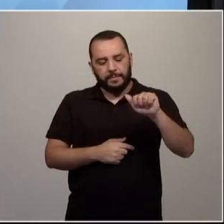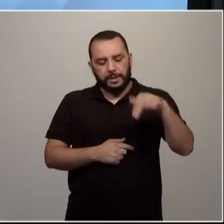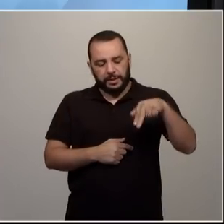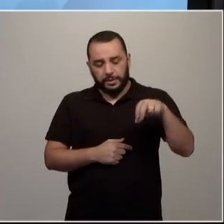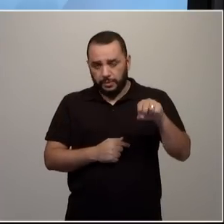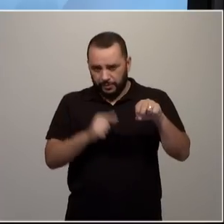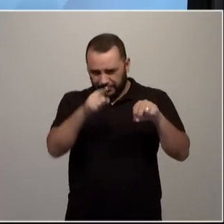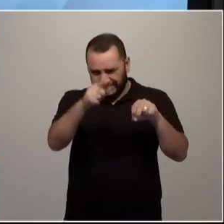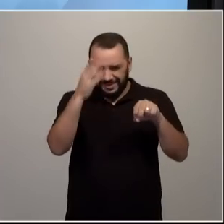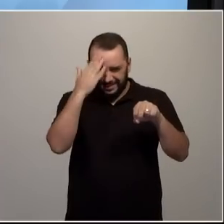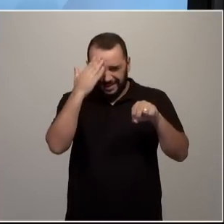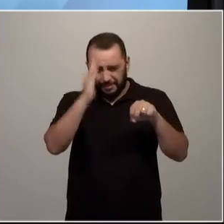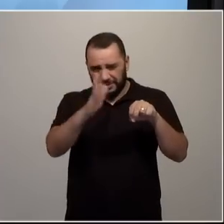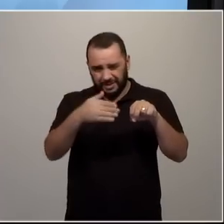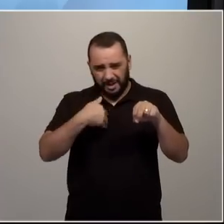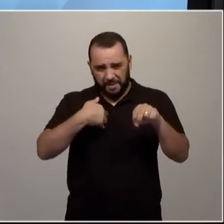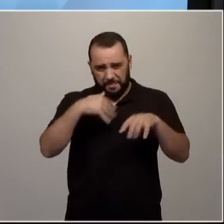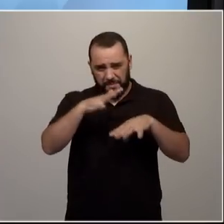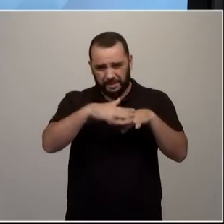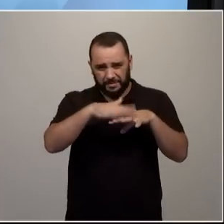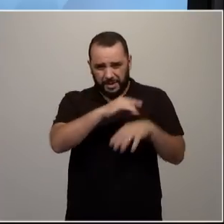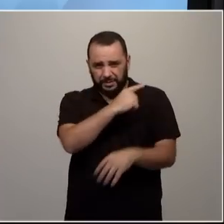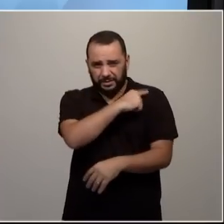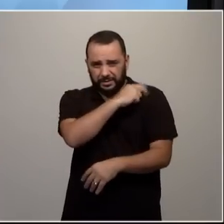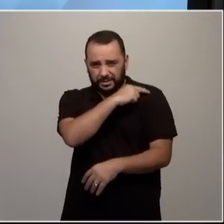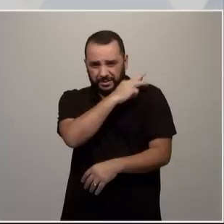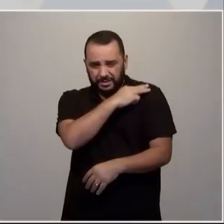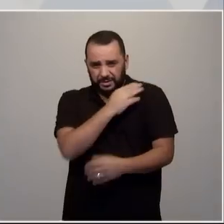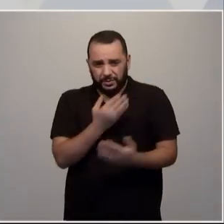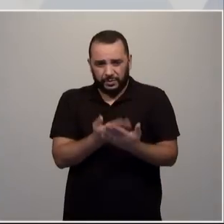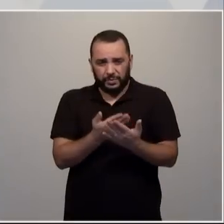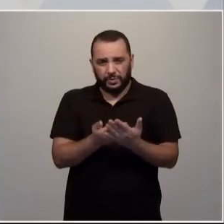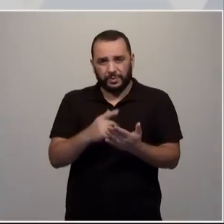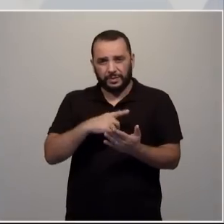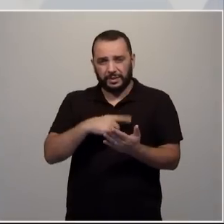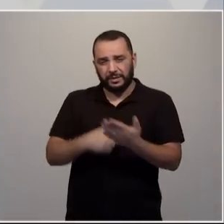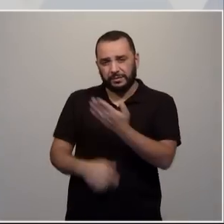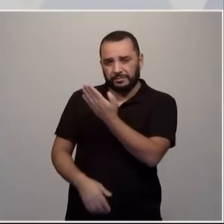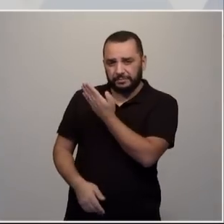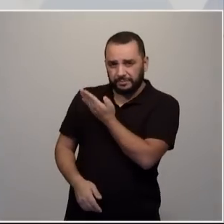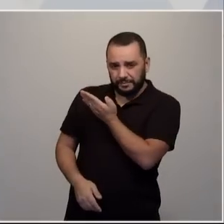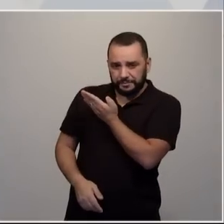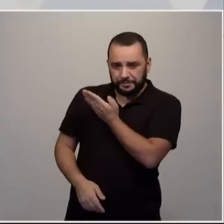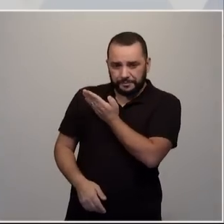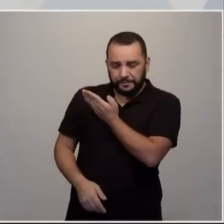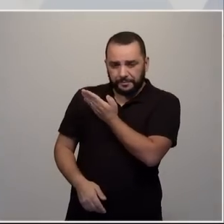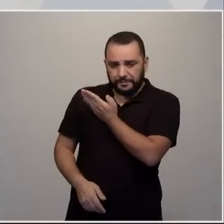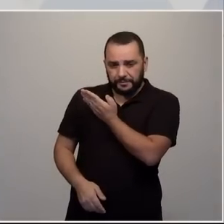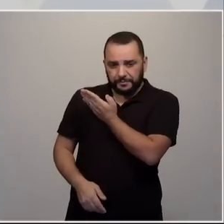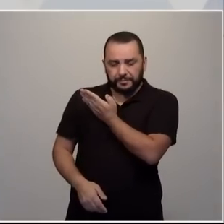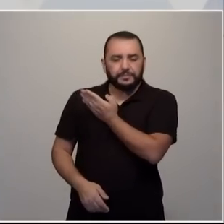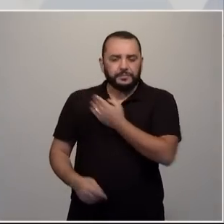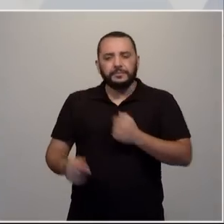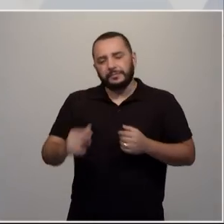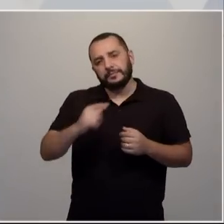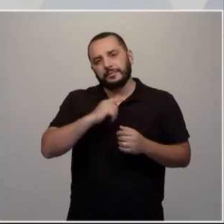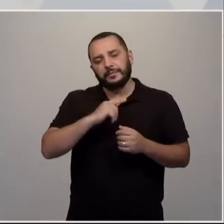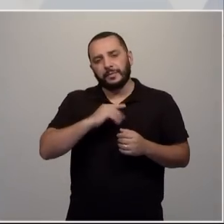do ensino médio, que um ponto do plano pode ser indicado por um par ordenado.